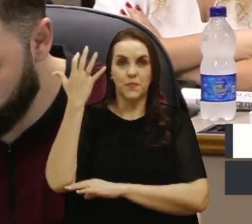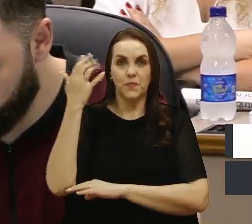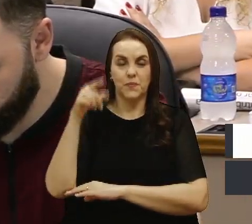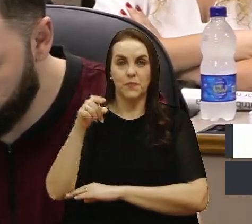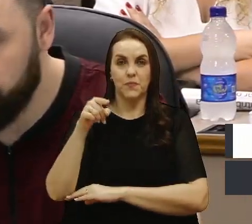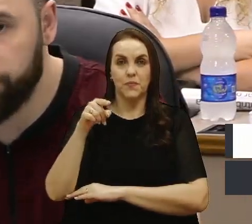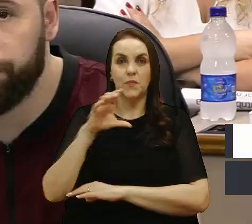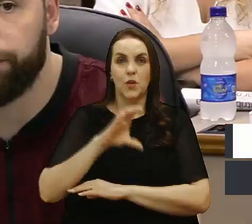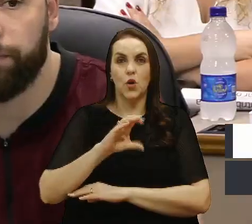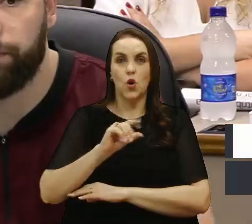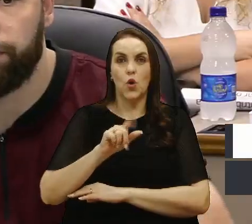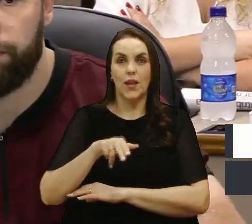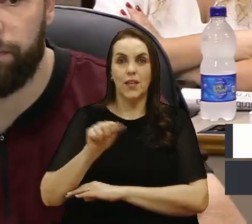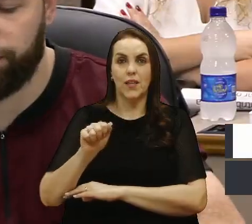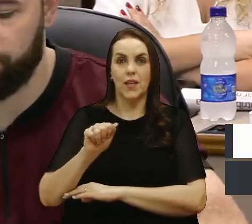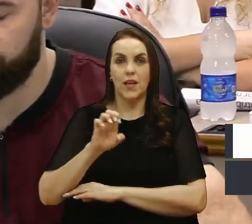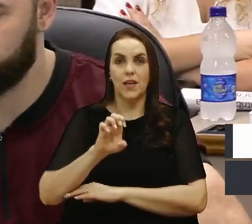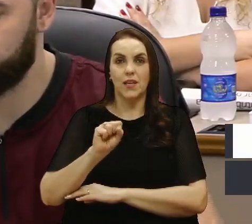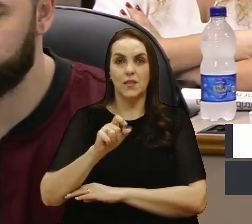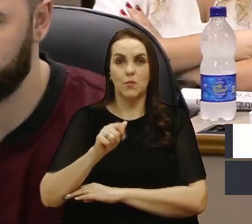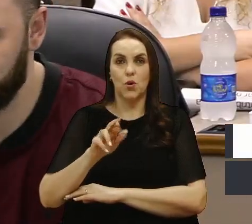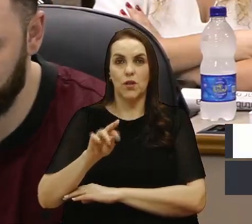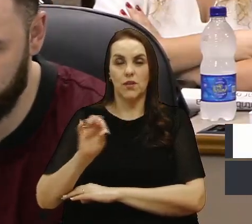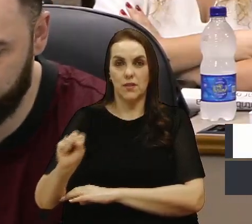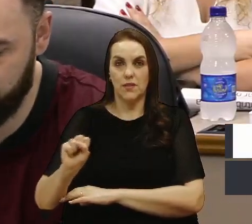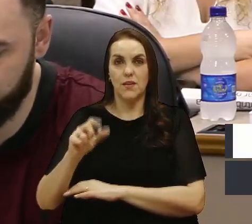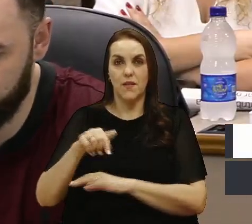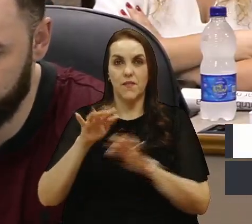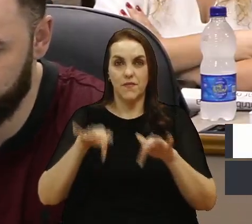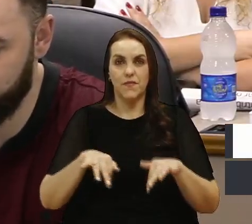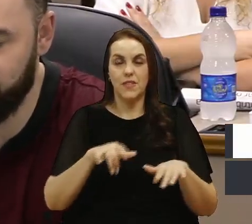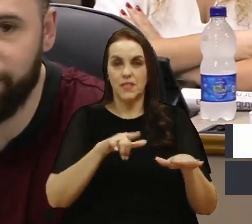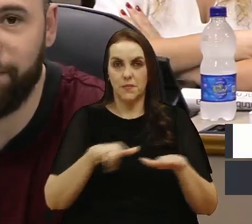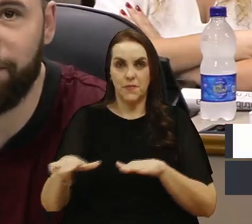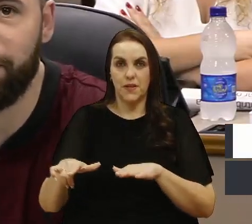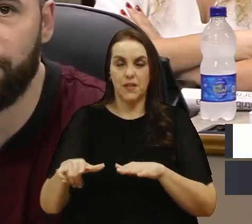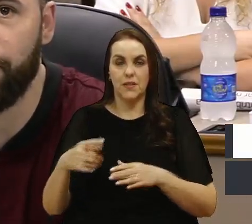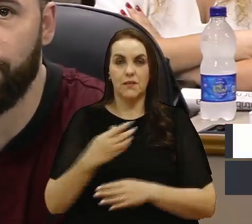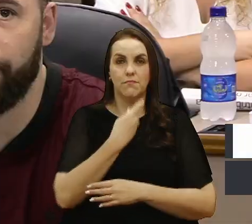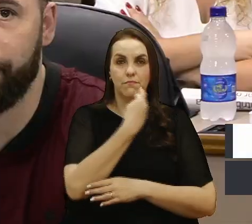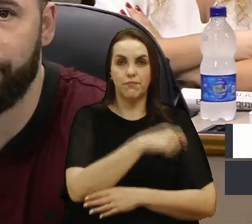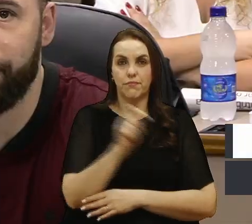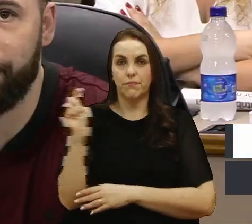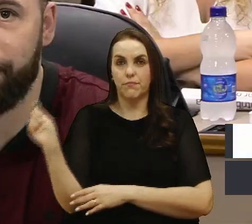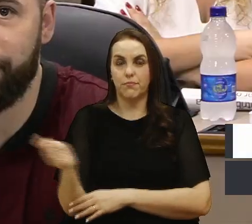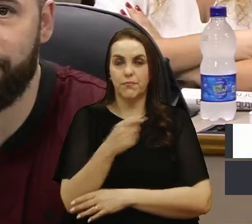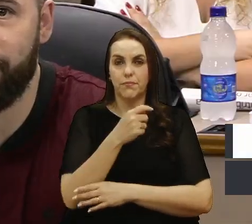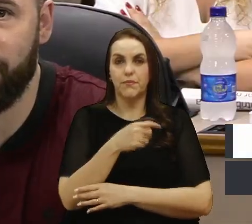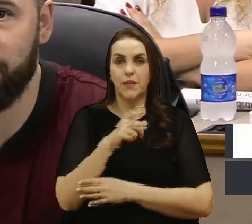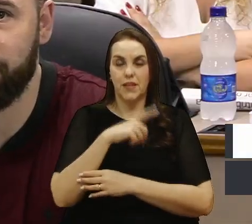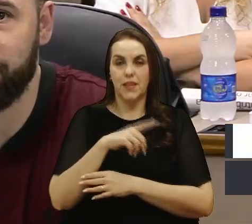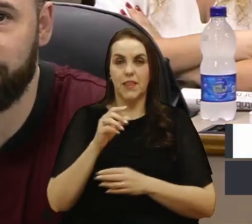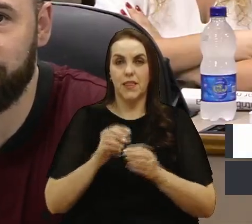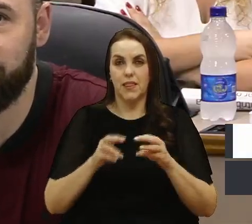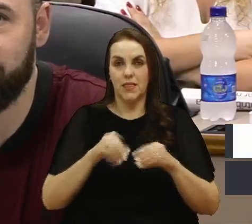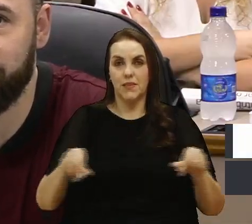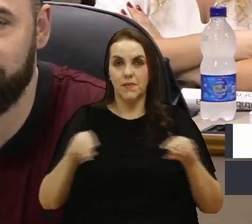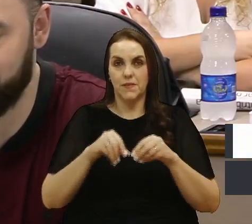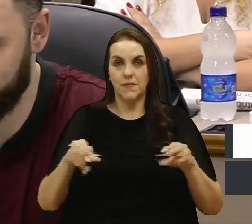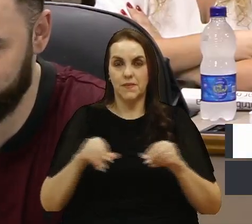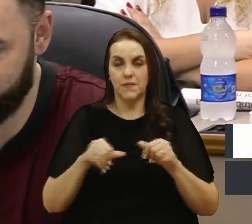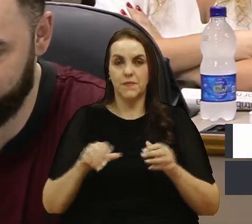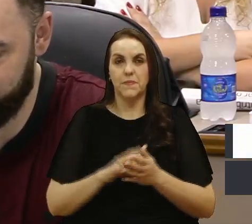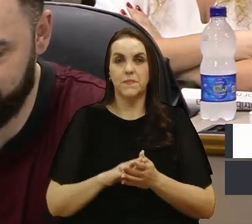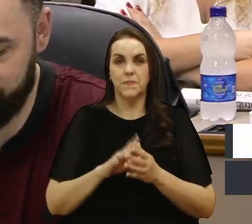Colina Esportes nesse último final de semana, o torneio de beach tênis, o circuito Raca, onde o organizador, o meu grande amigo